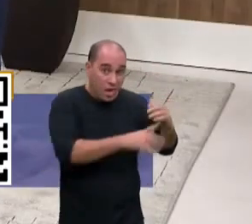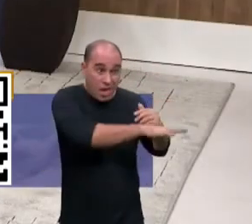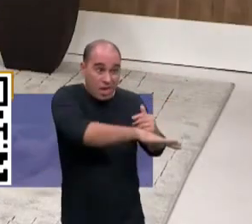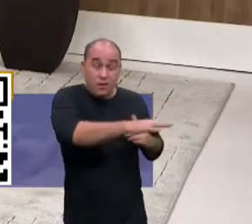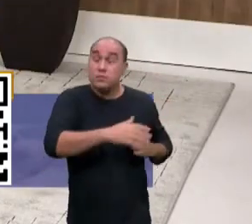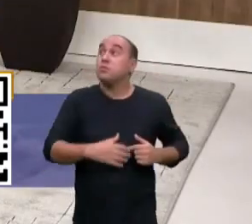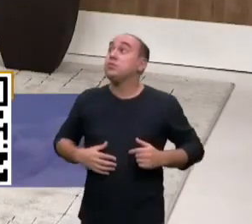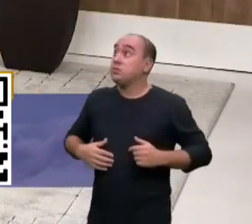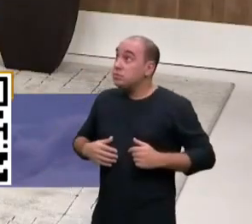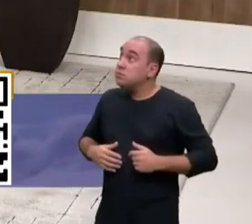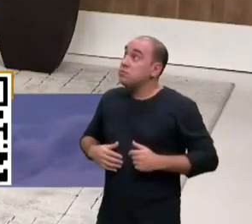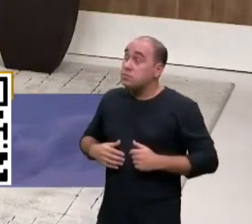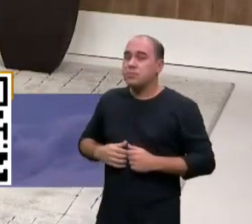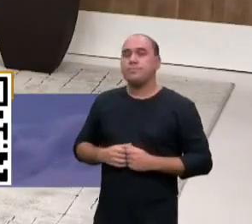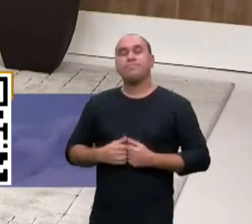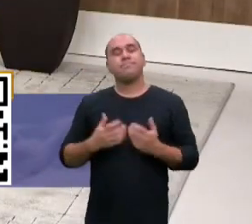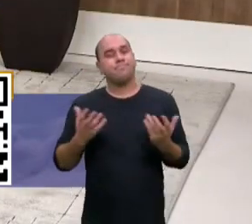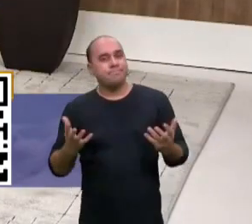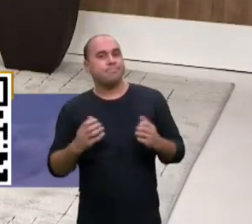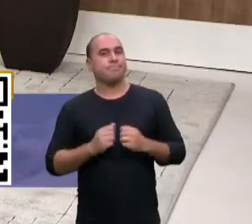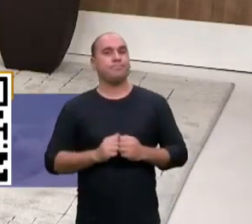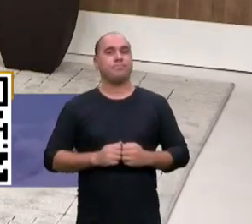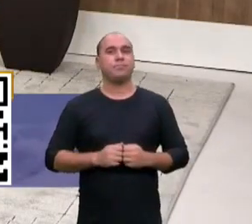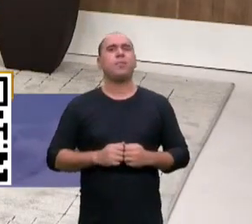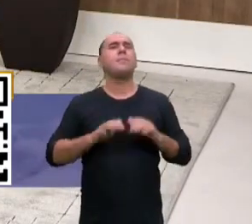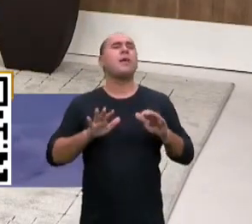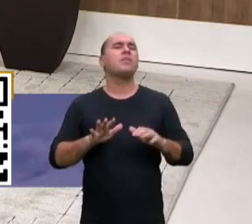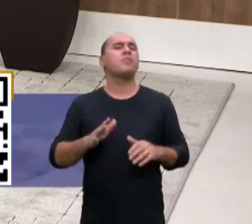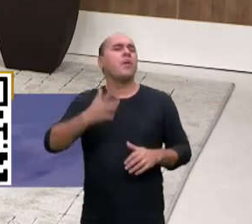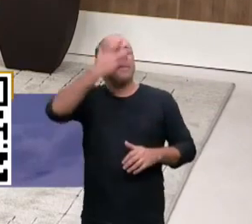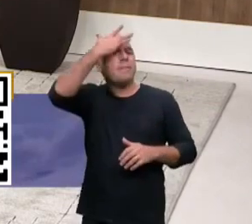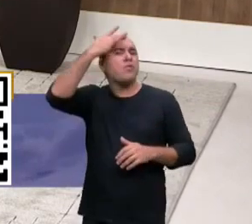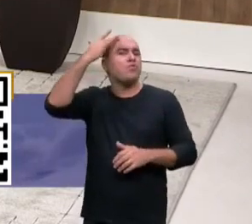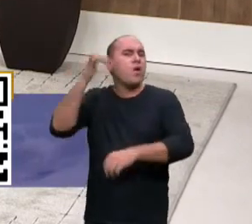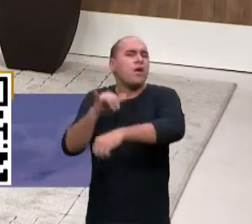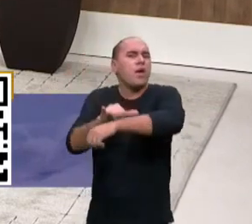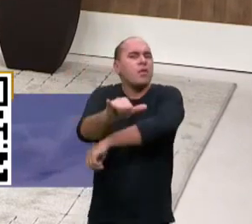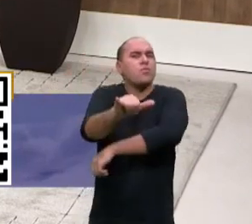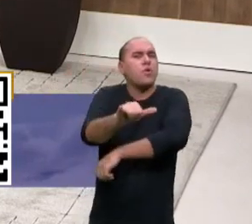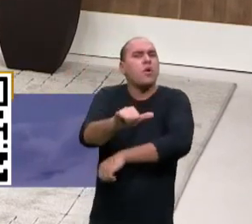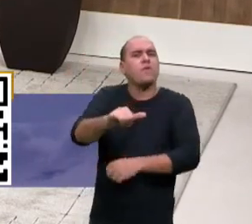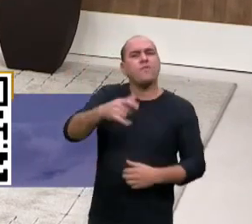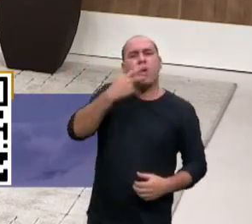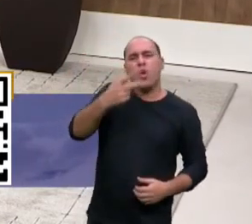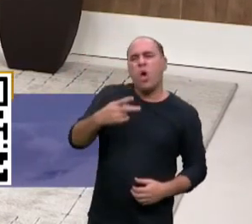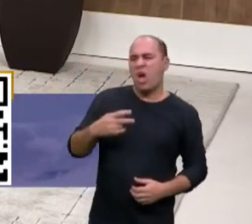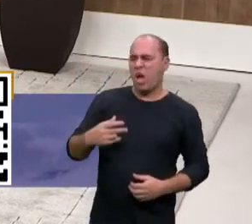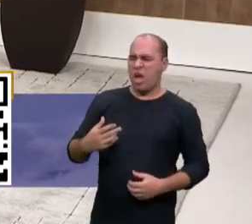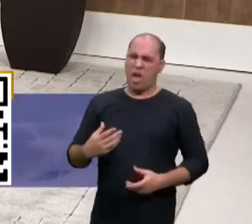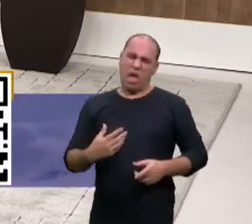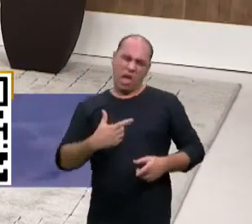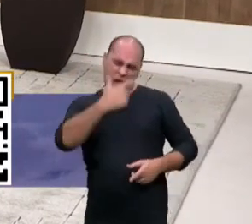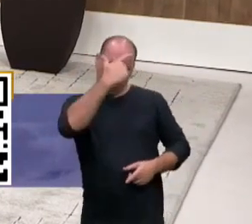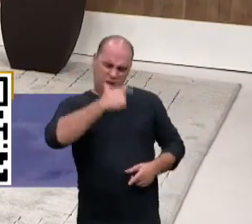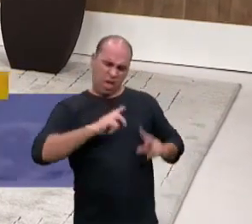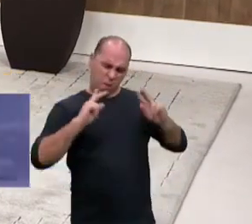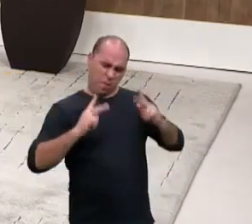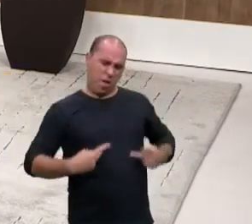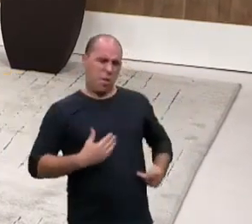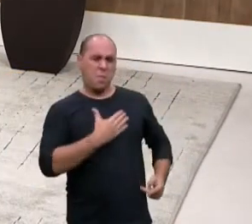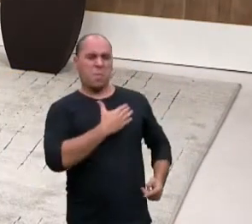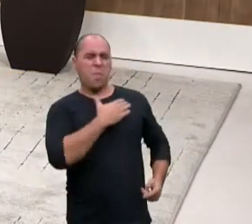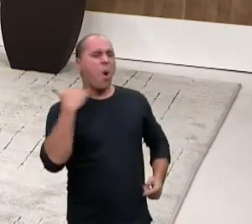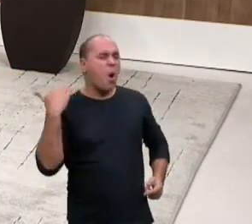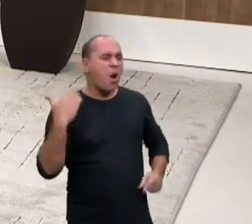Ah e quem foi que entrou para contradizer a Deus quem foi que disse que a alma não morre veja quem foi que